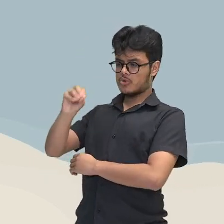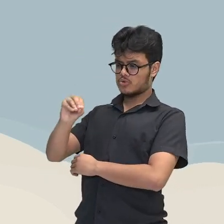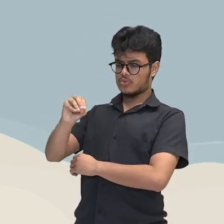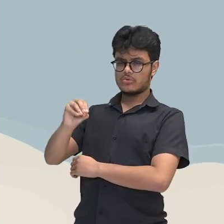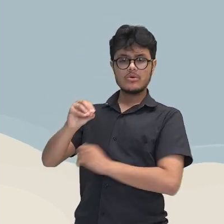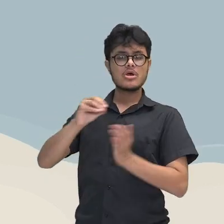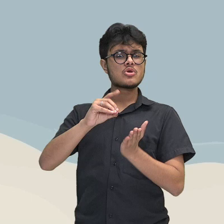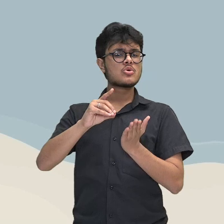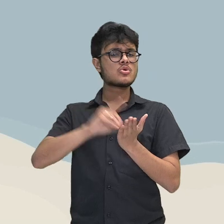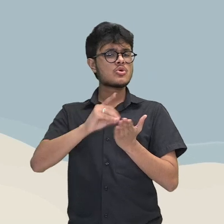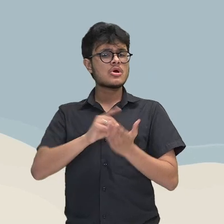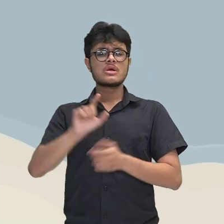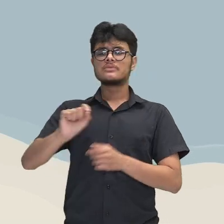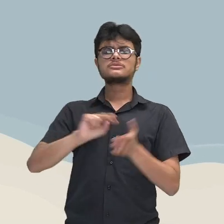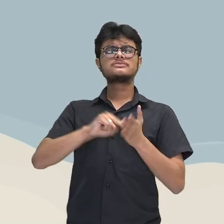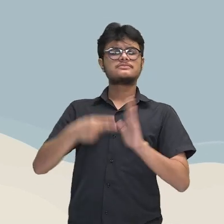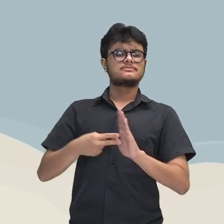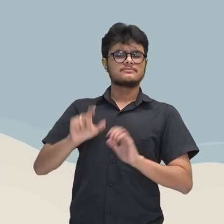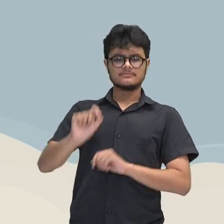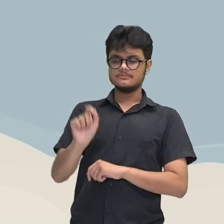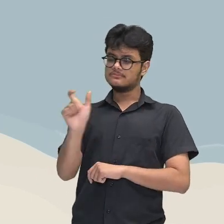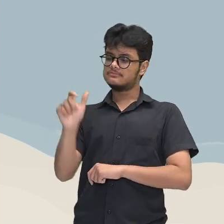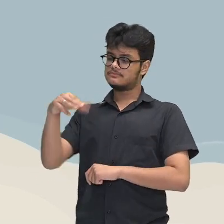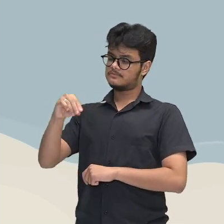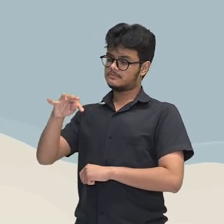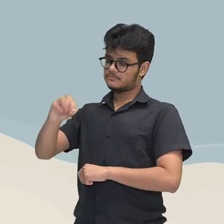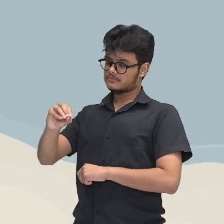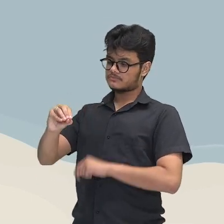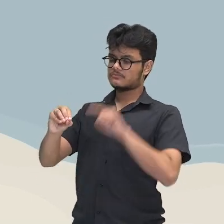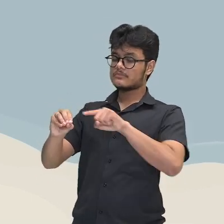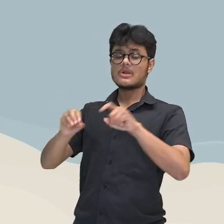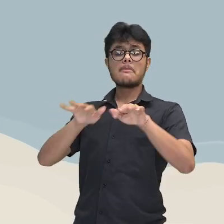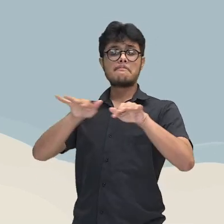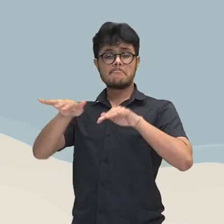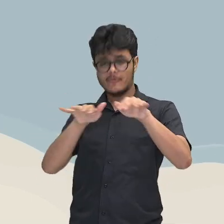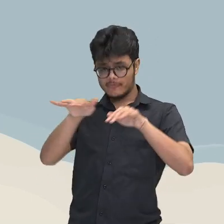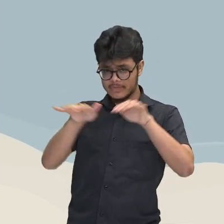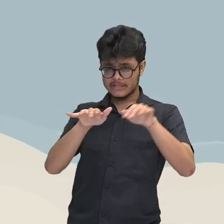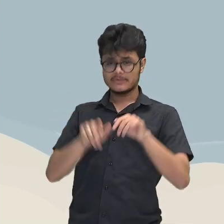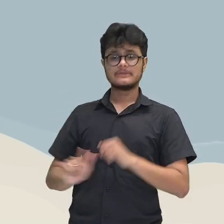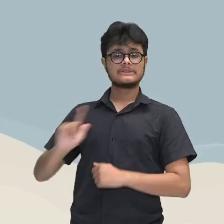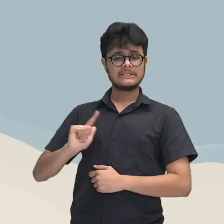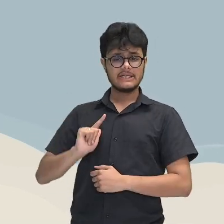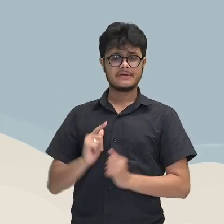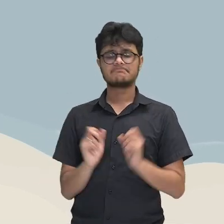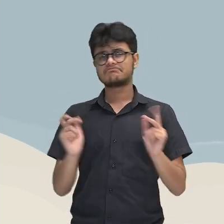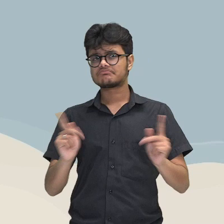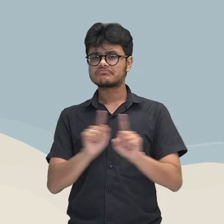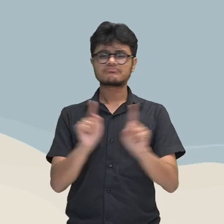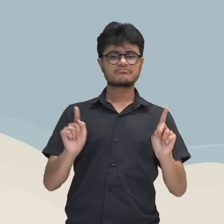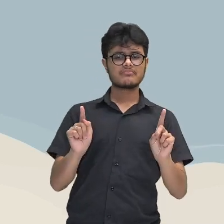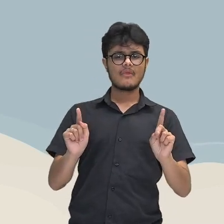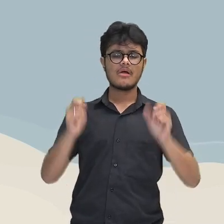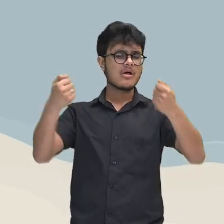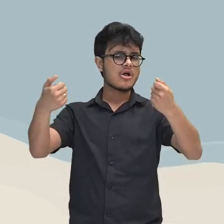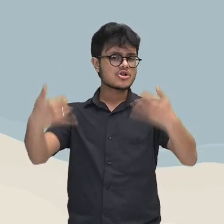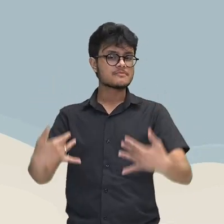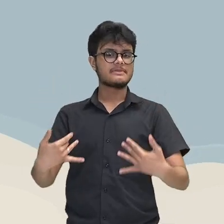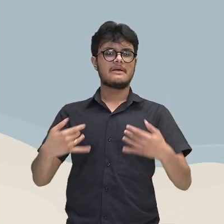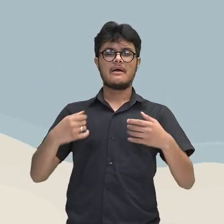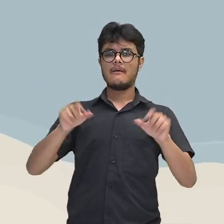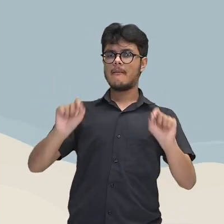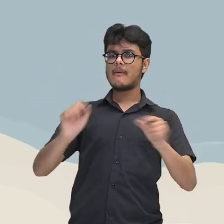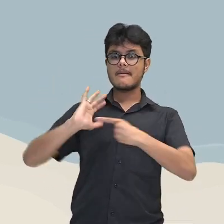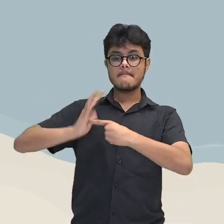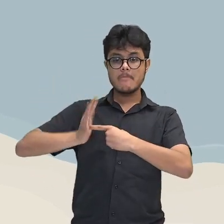dicionário, lá a gente vai encontrar que motor é algo que move, certo? Mas quando a gente fala desse tipo